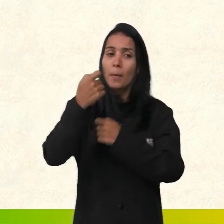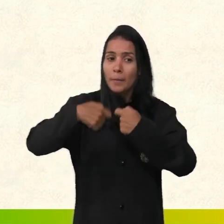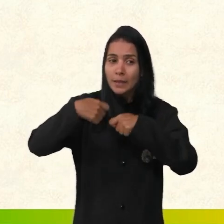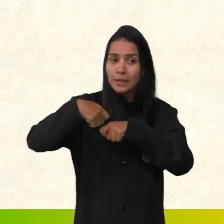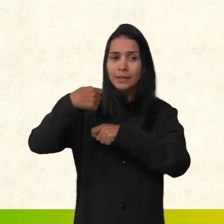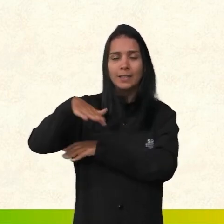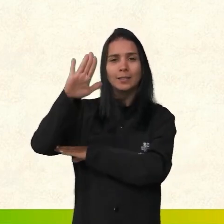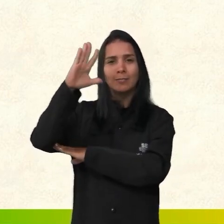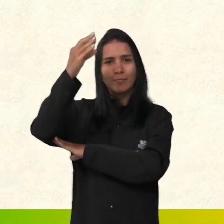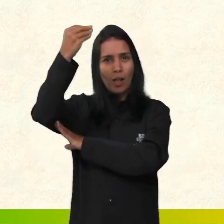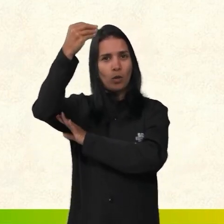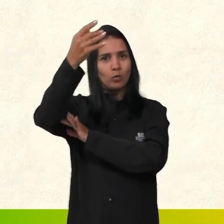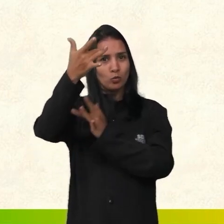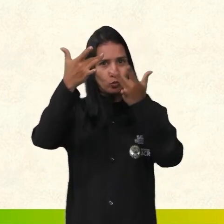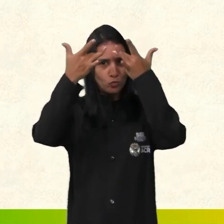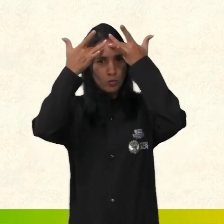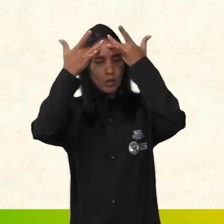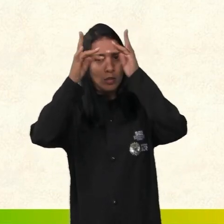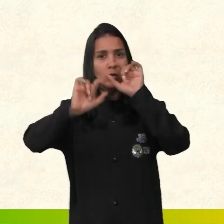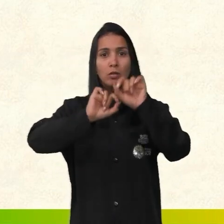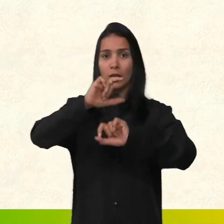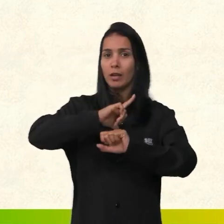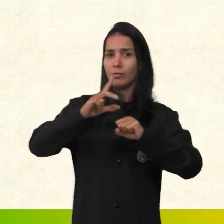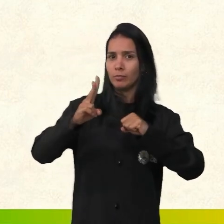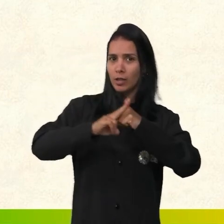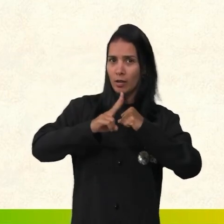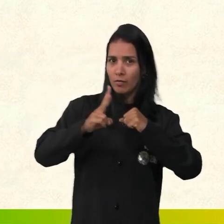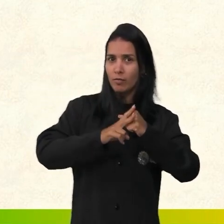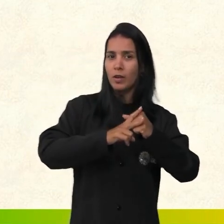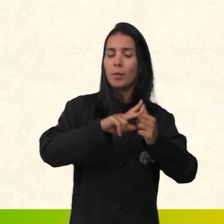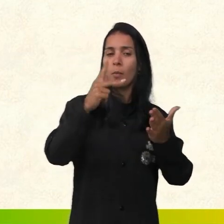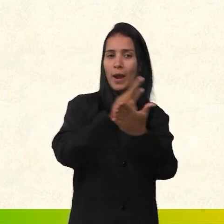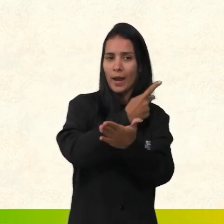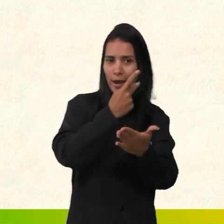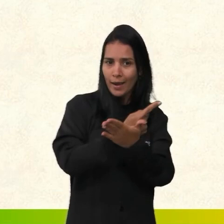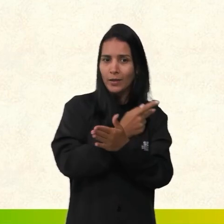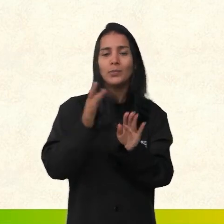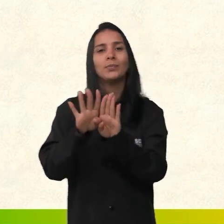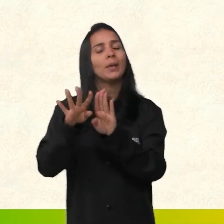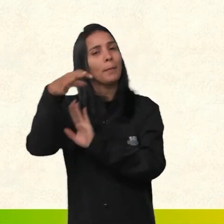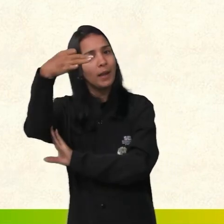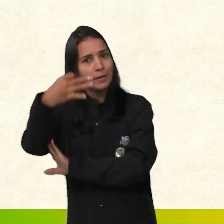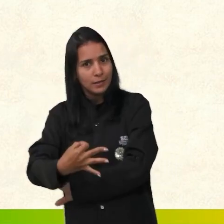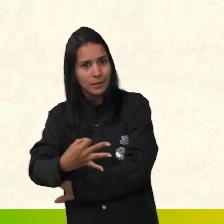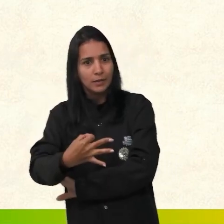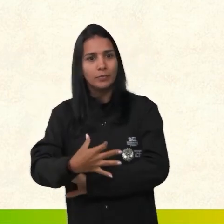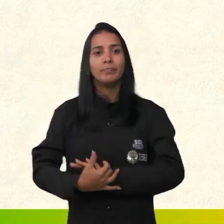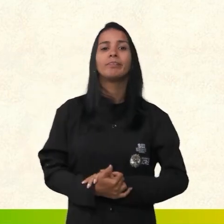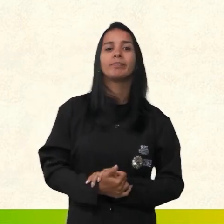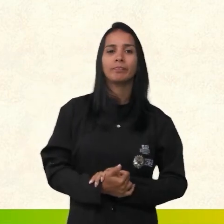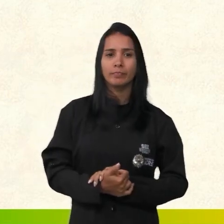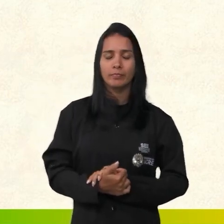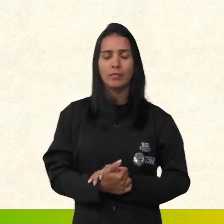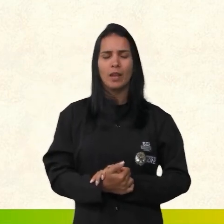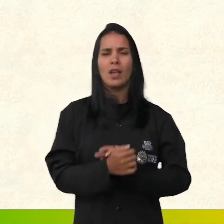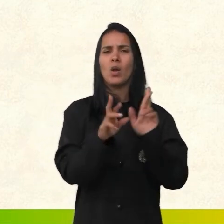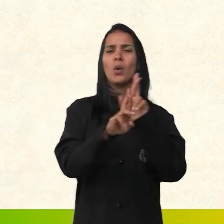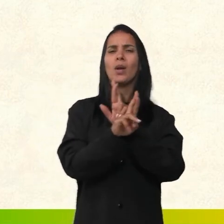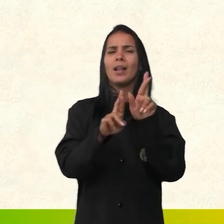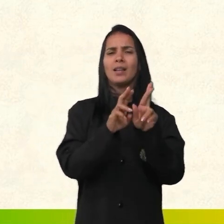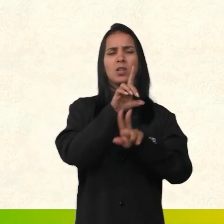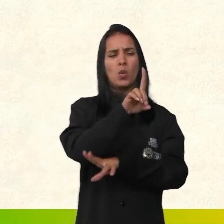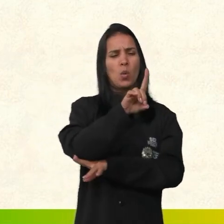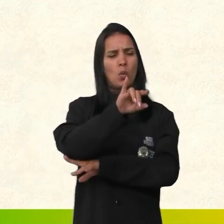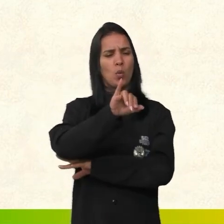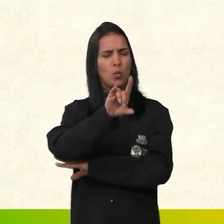inglês nós temos verbos irregulares e regulares. Gente, em relação a esse did, eu